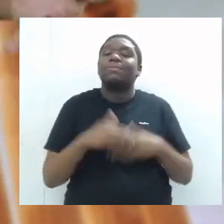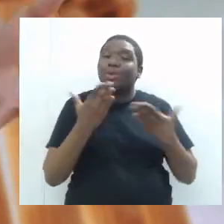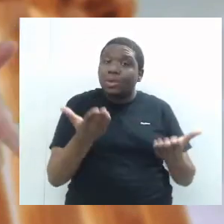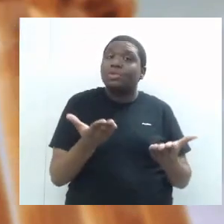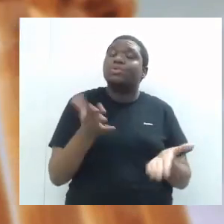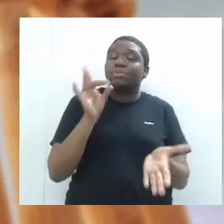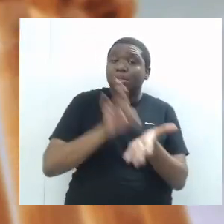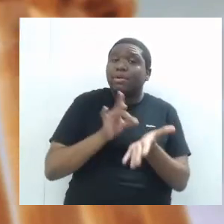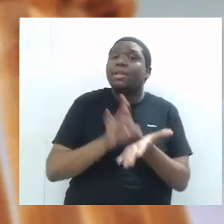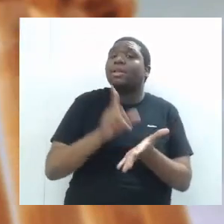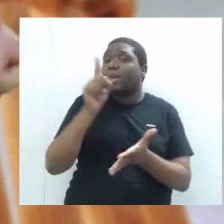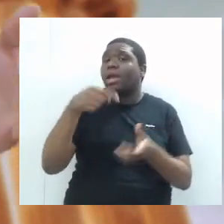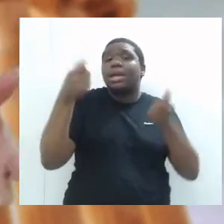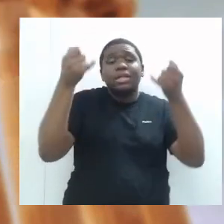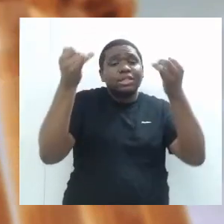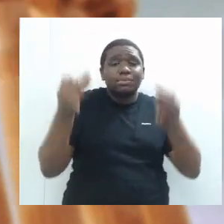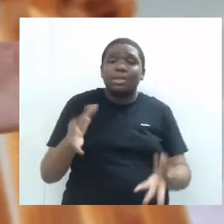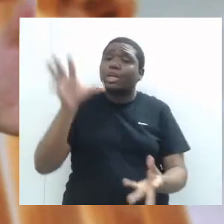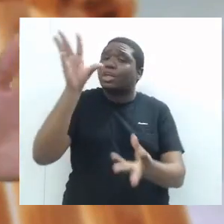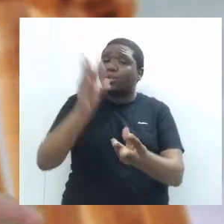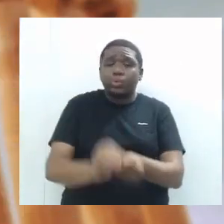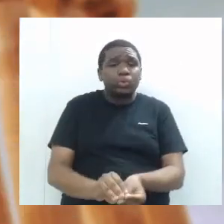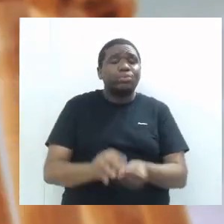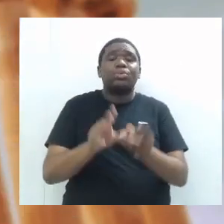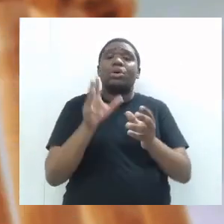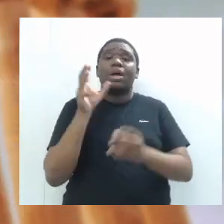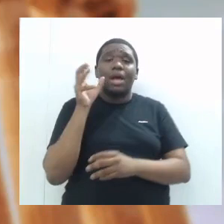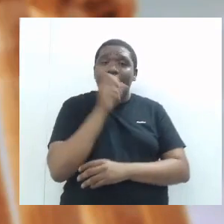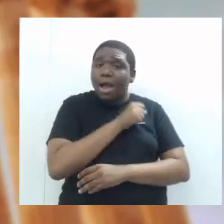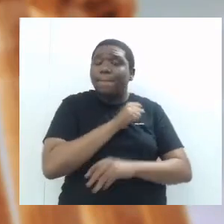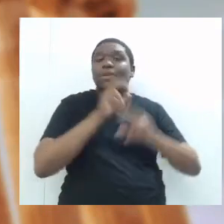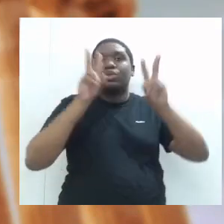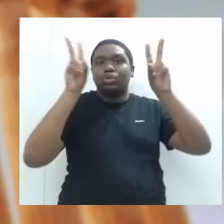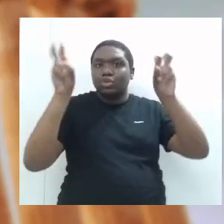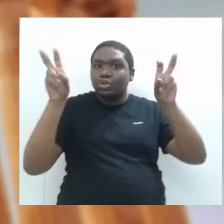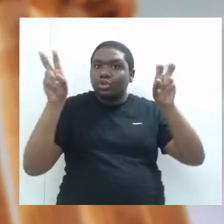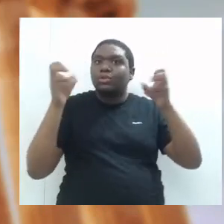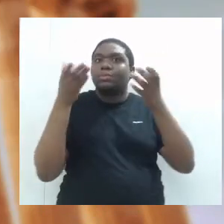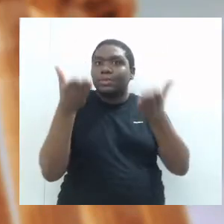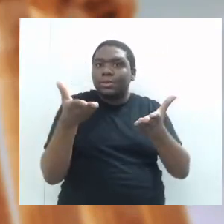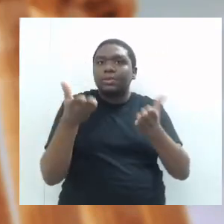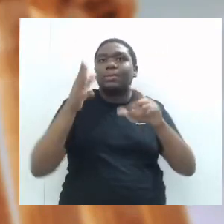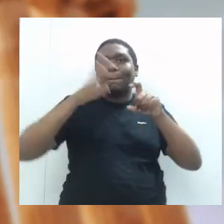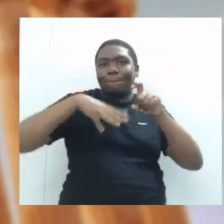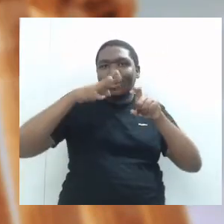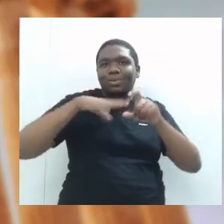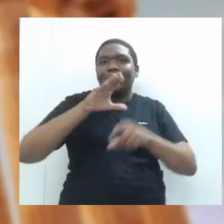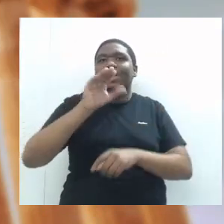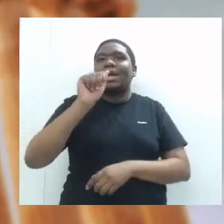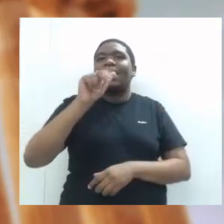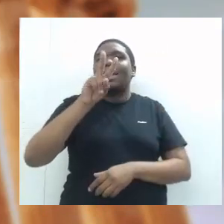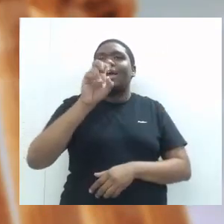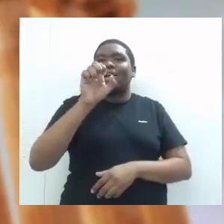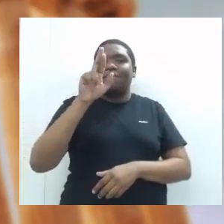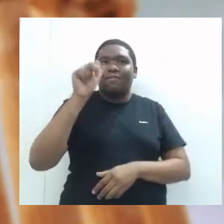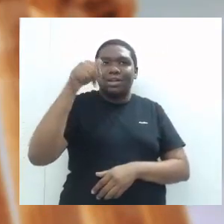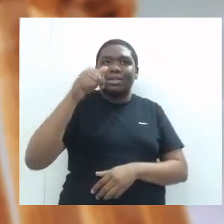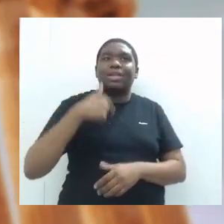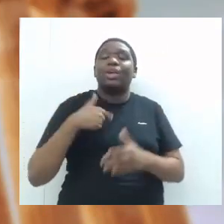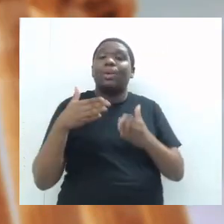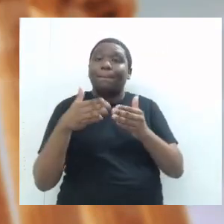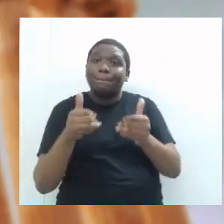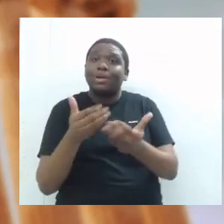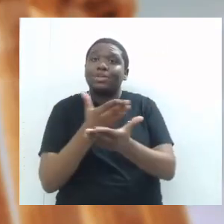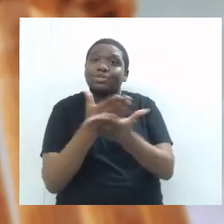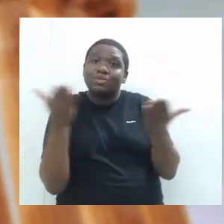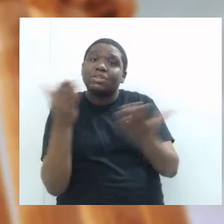uma explicação breve, rápida, sobre a questão do mito da caverna. E eu peço que vocês,